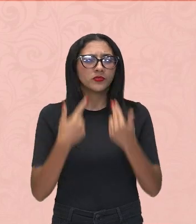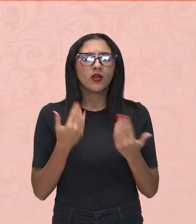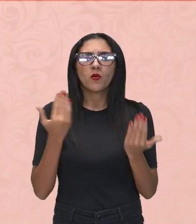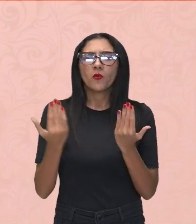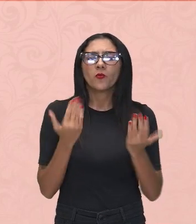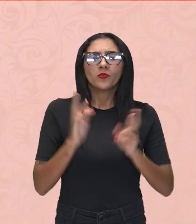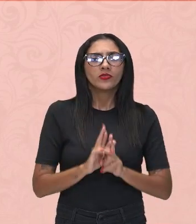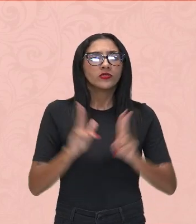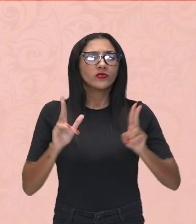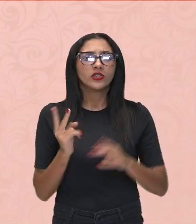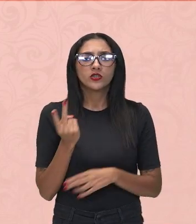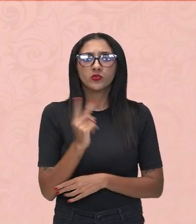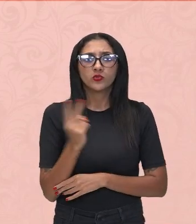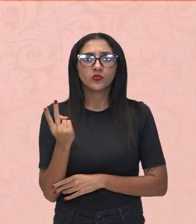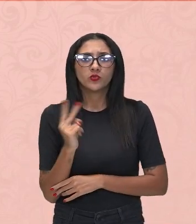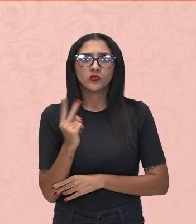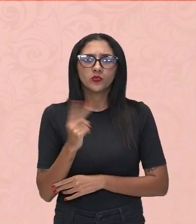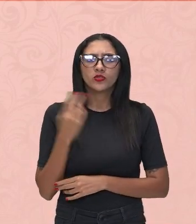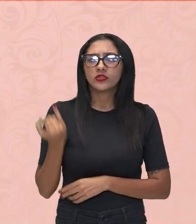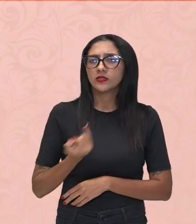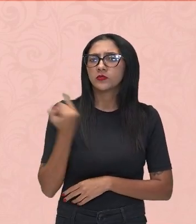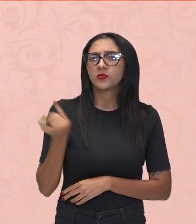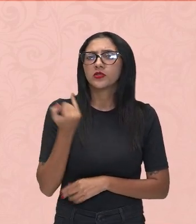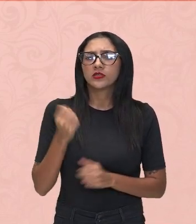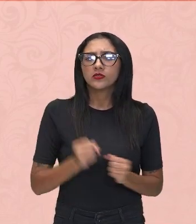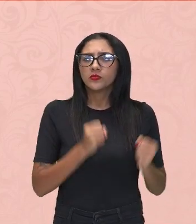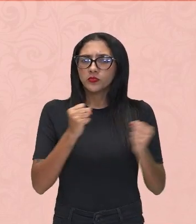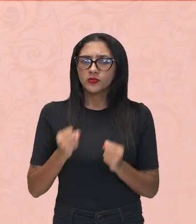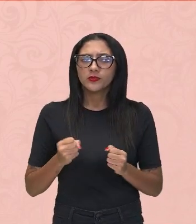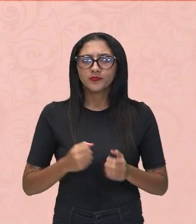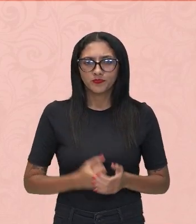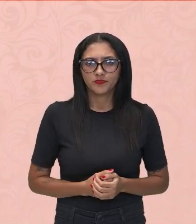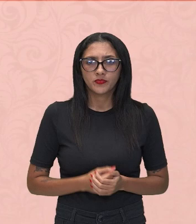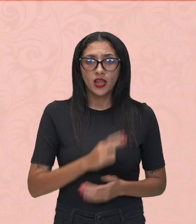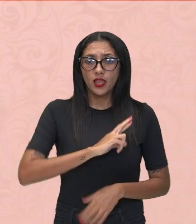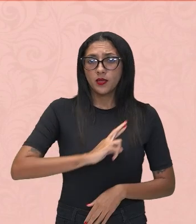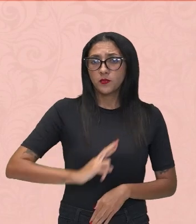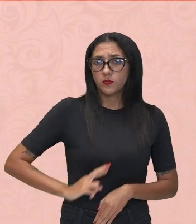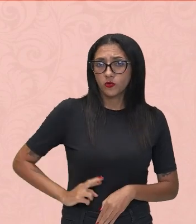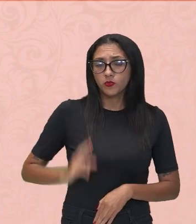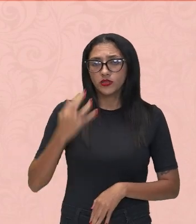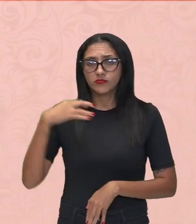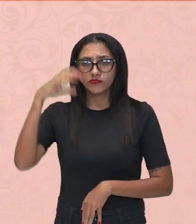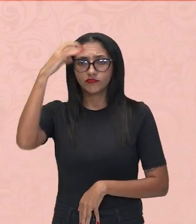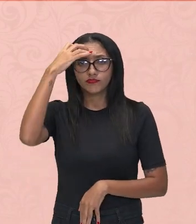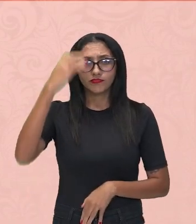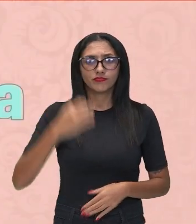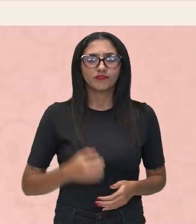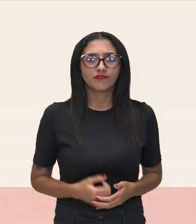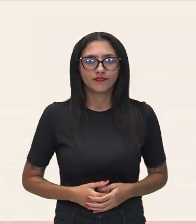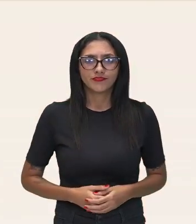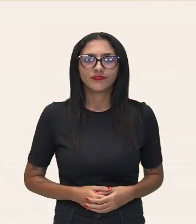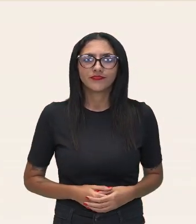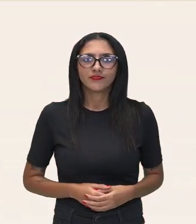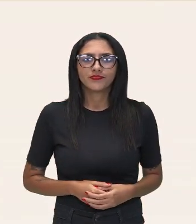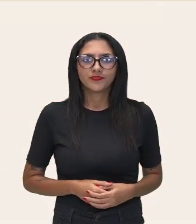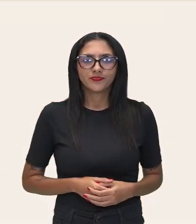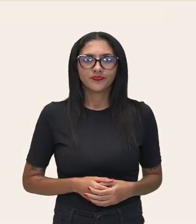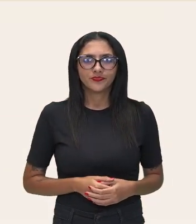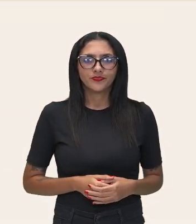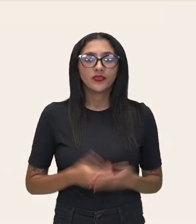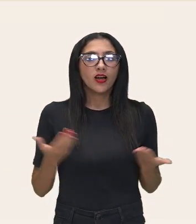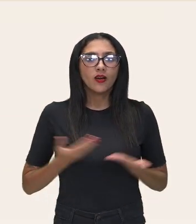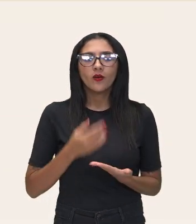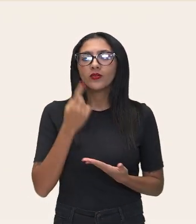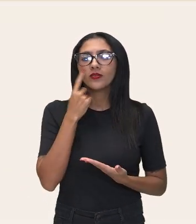entre duas formas importantes de governo, a república e a monarquia. Vamos nessa! Agora, vamos